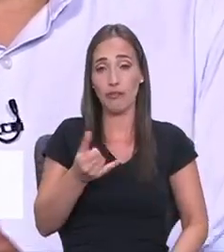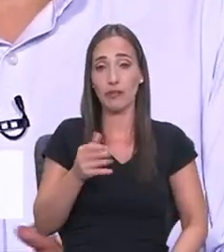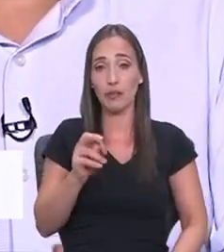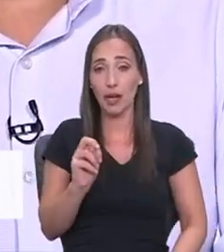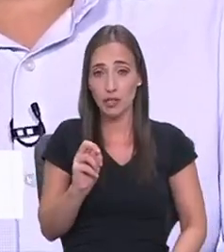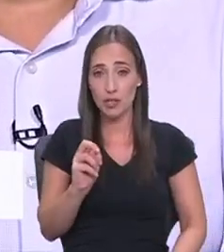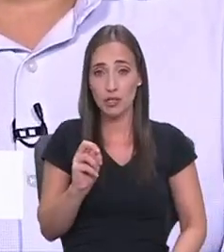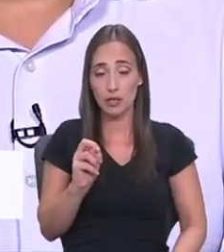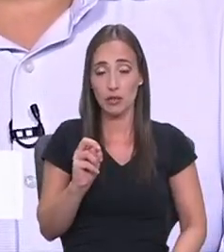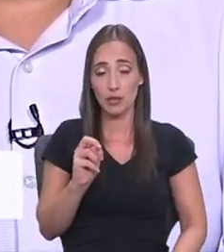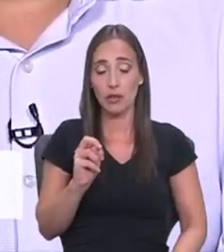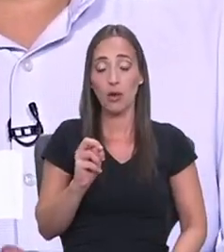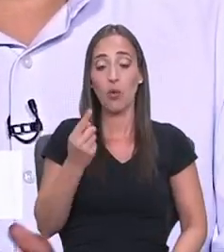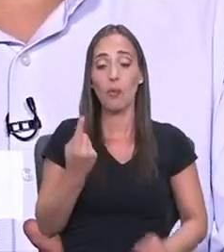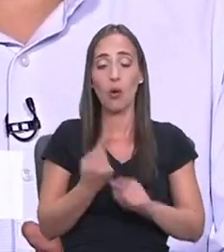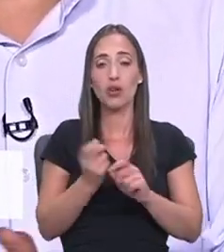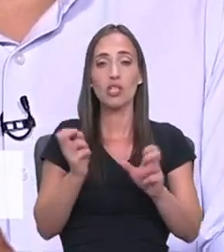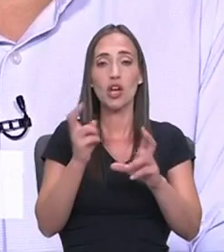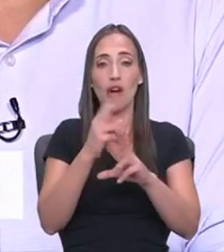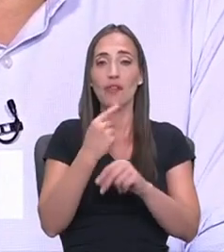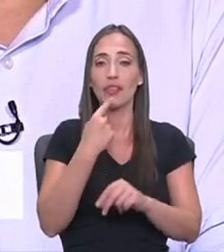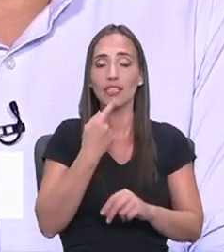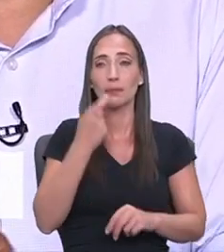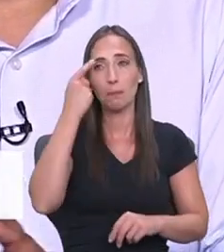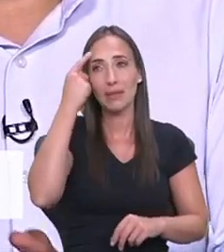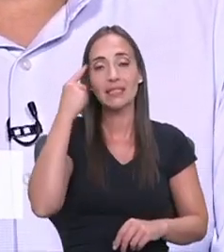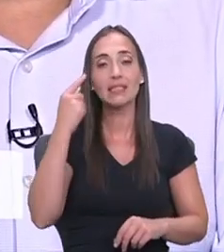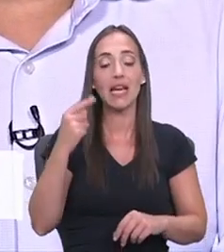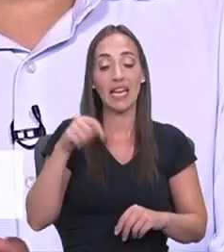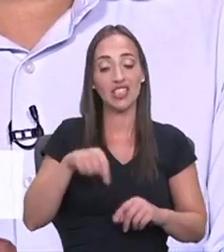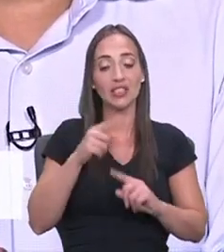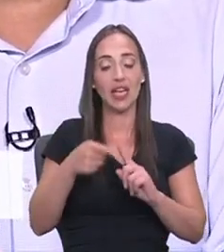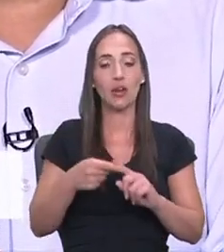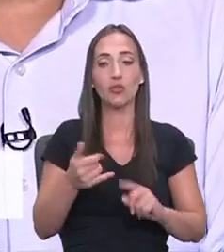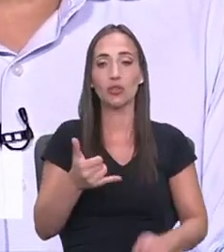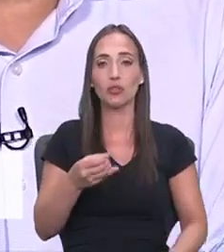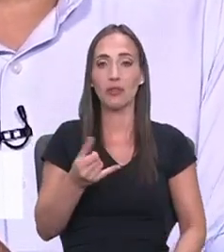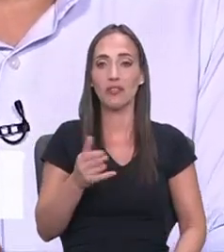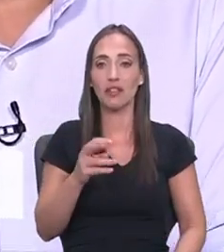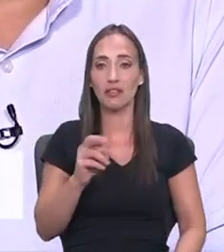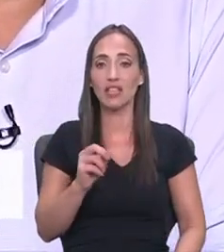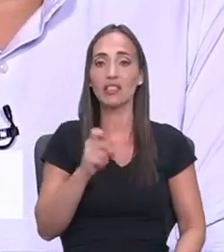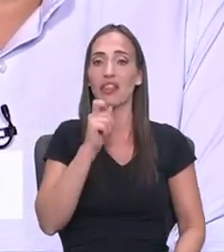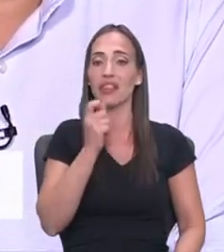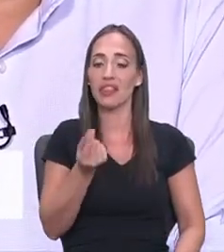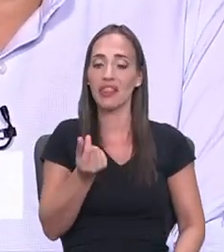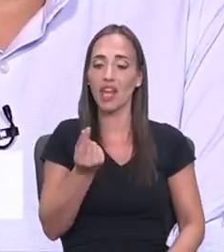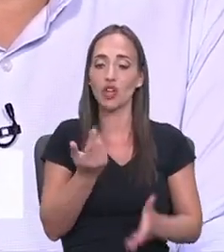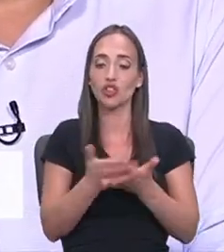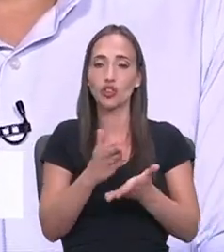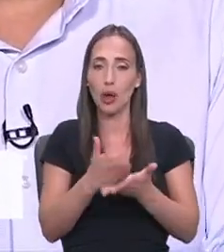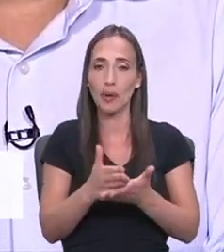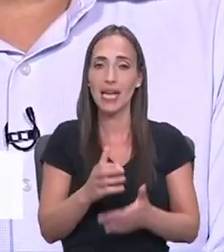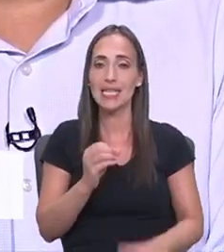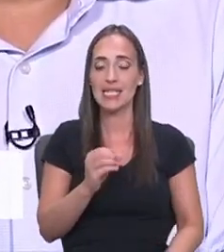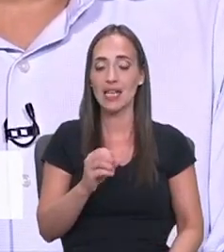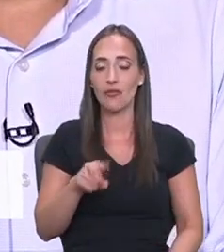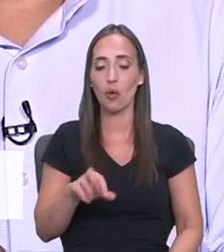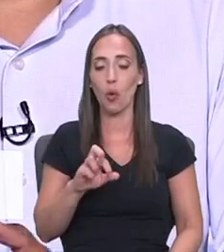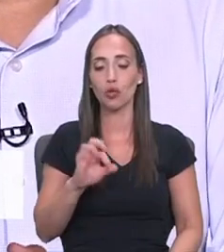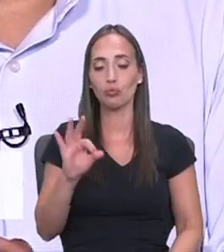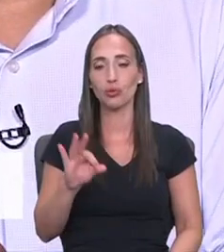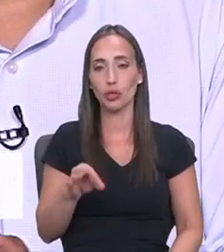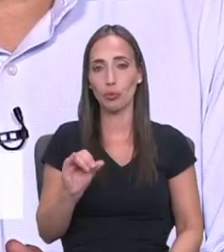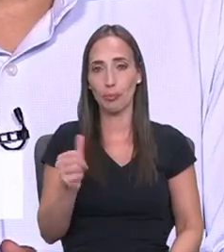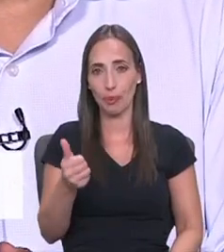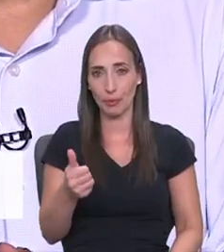vieram foi que eh aquilo que se espera para 2023 é um superávit de 0,8 por e do PIB para